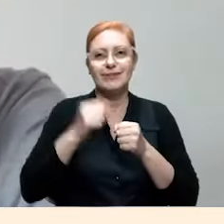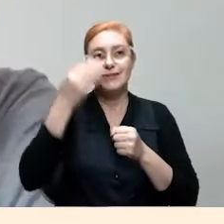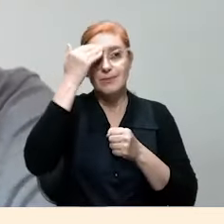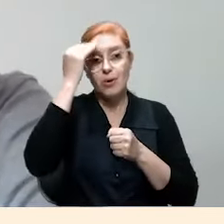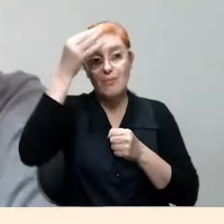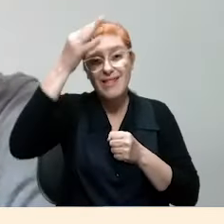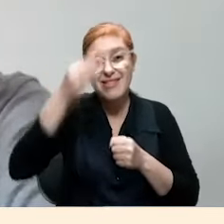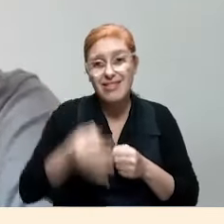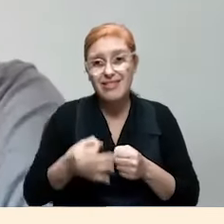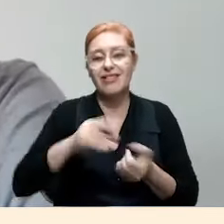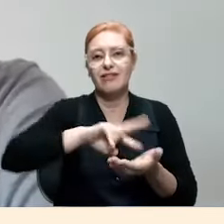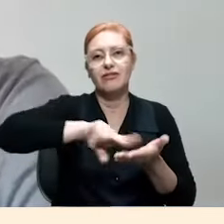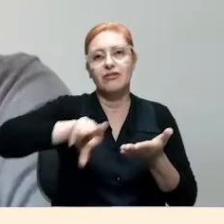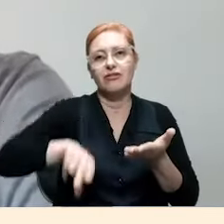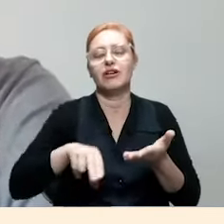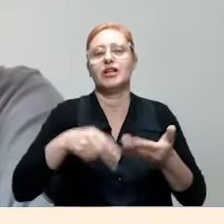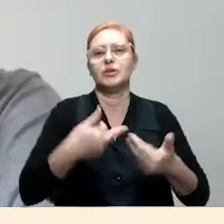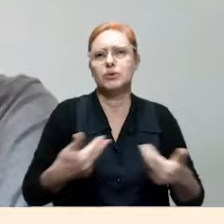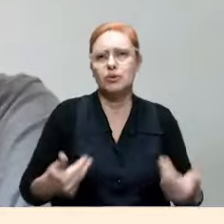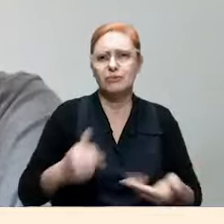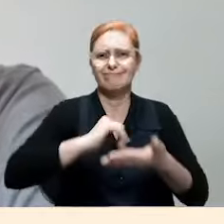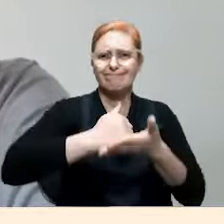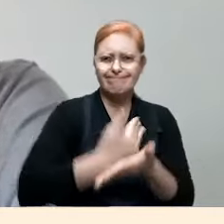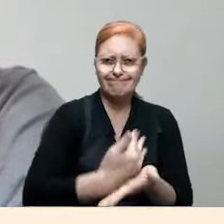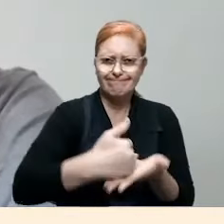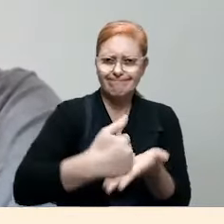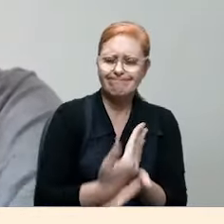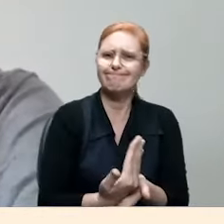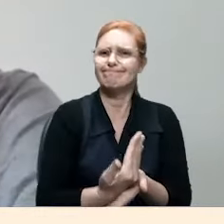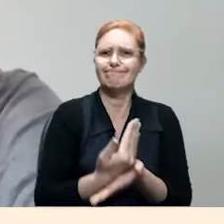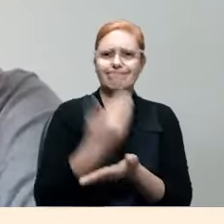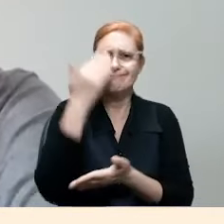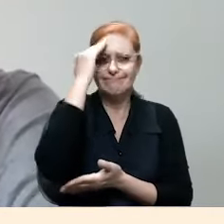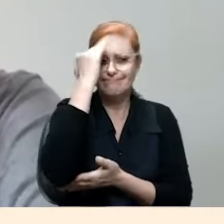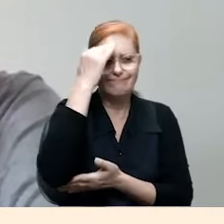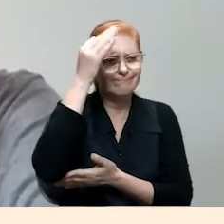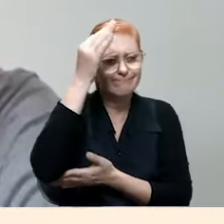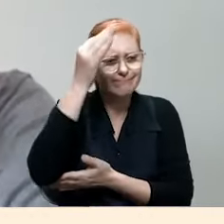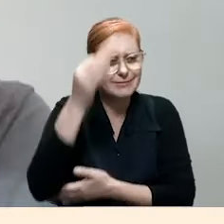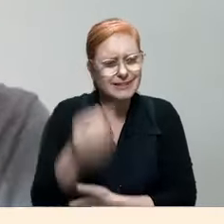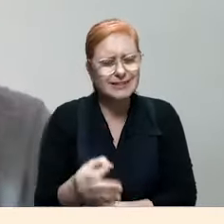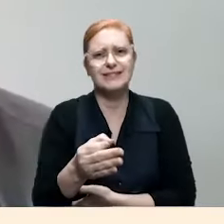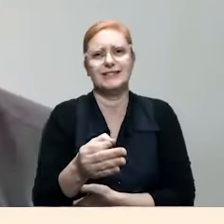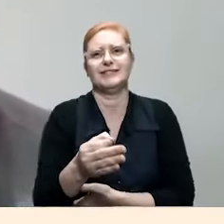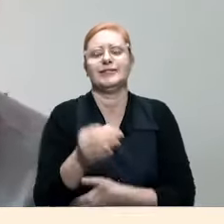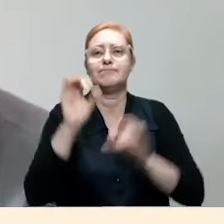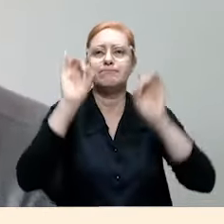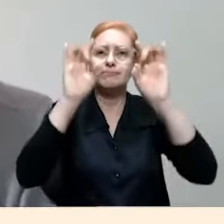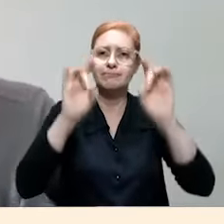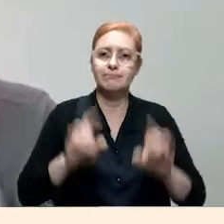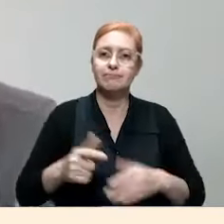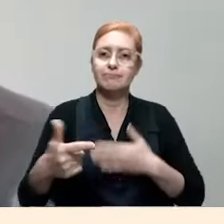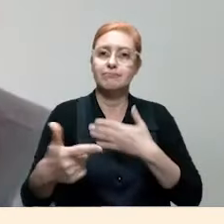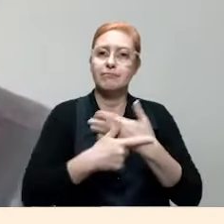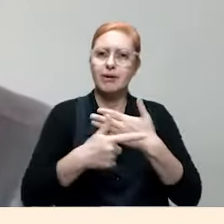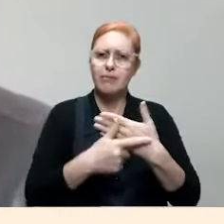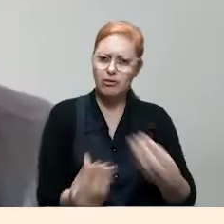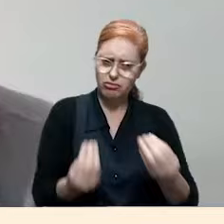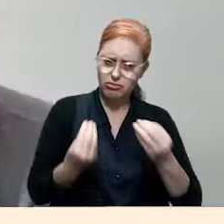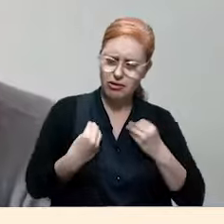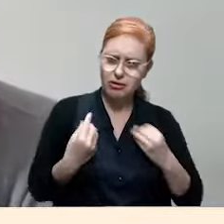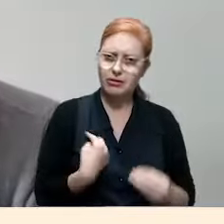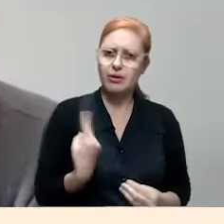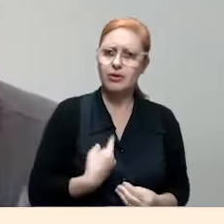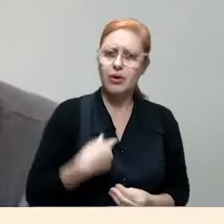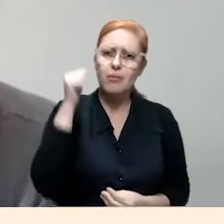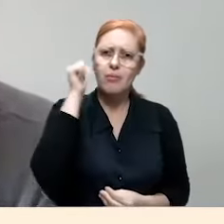que me incomodavam, mas eu não compreendia, né? Especialmente o papel designado a nós mulheres, que sempre era um